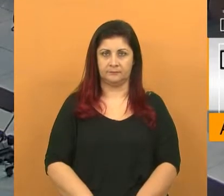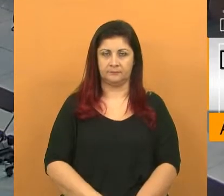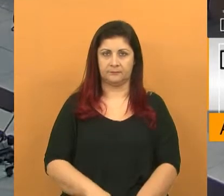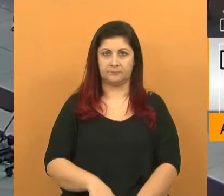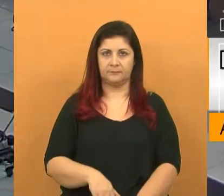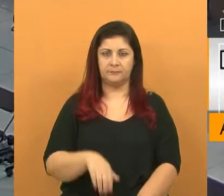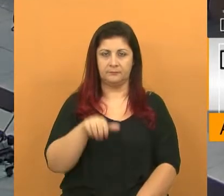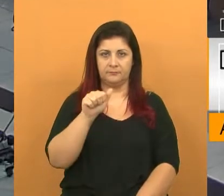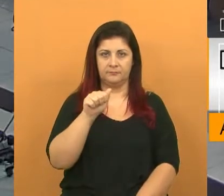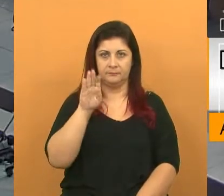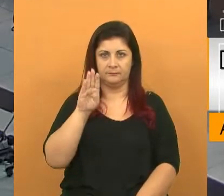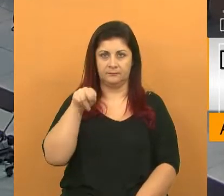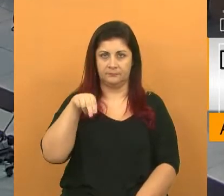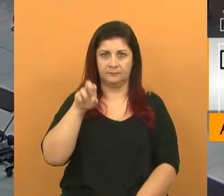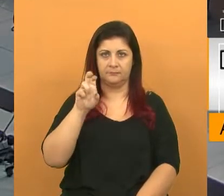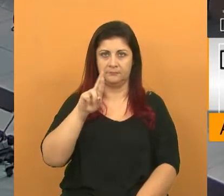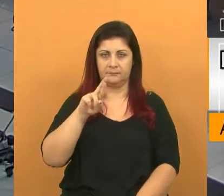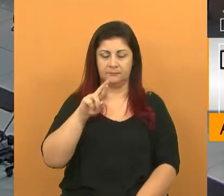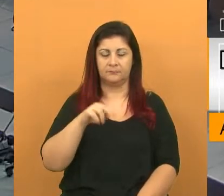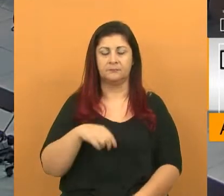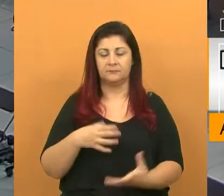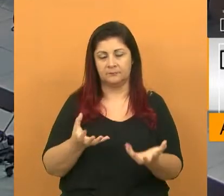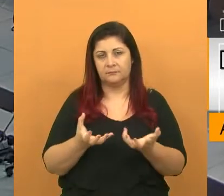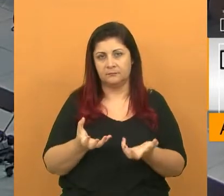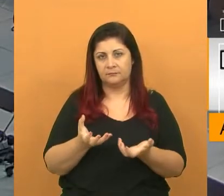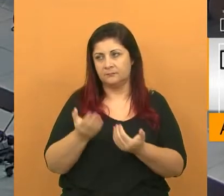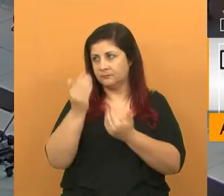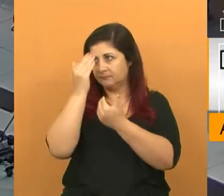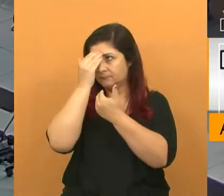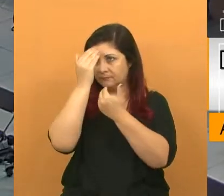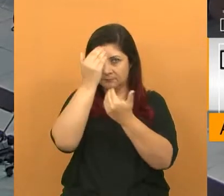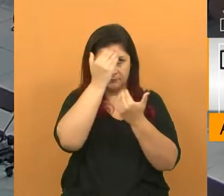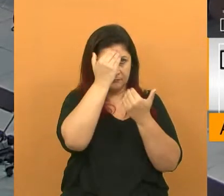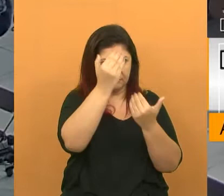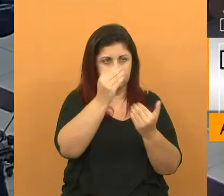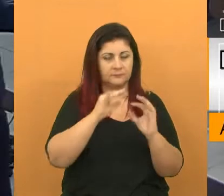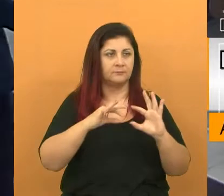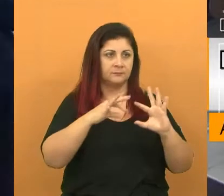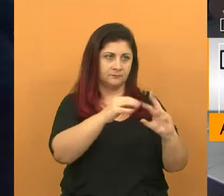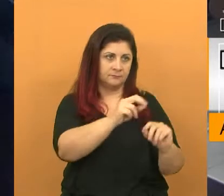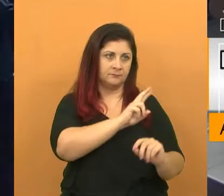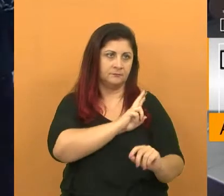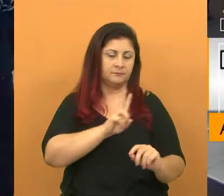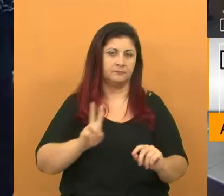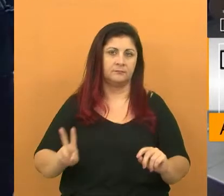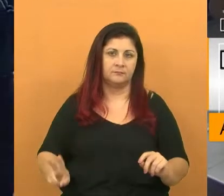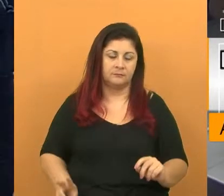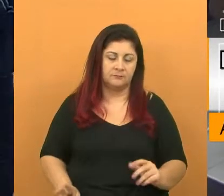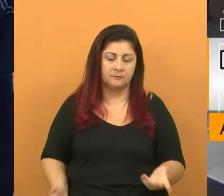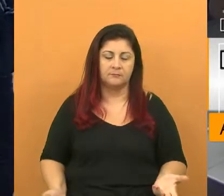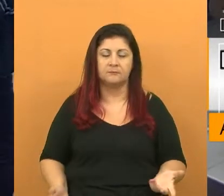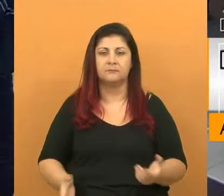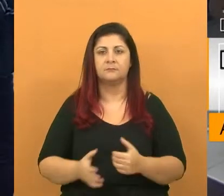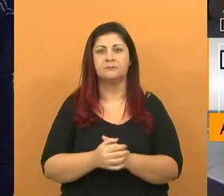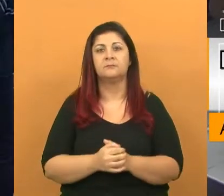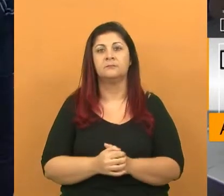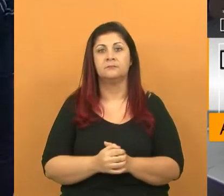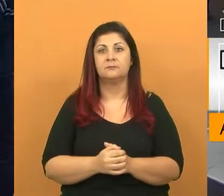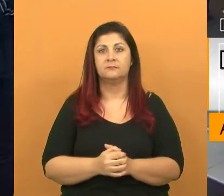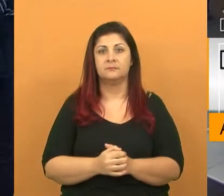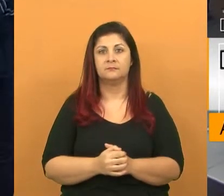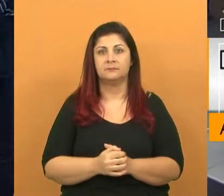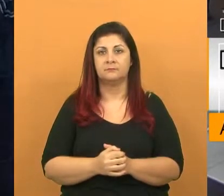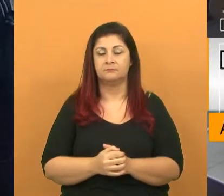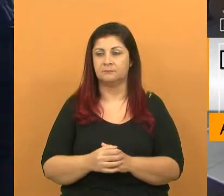vota o vereador abílio de madureira eu quero agradecer a participação dos nobres vereadores vereador valmir vereador luiz flávio